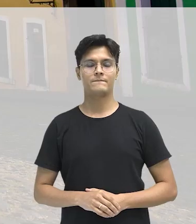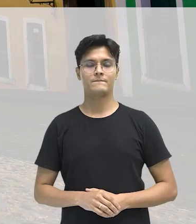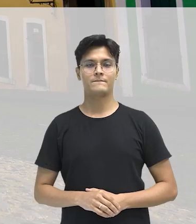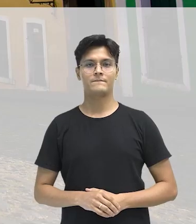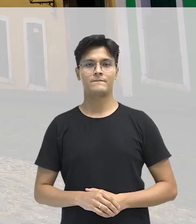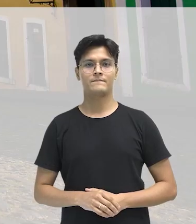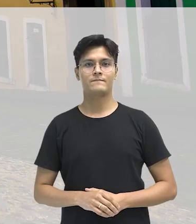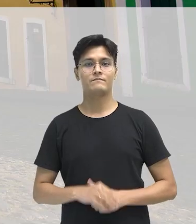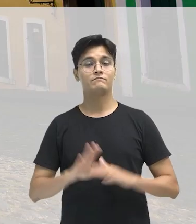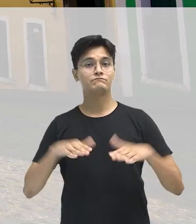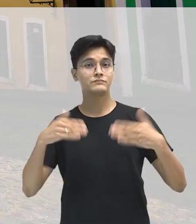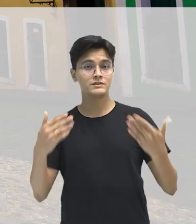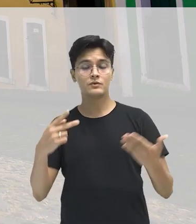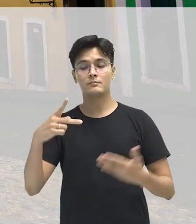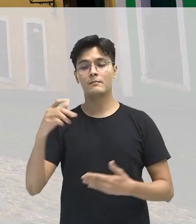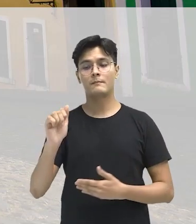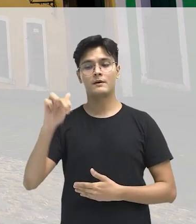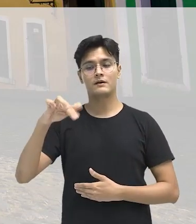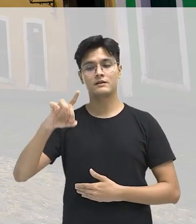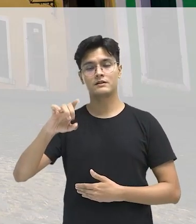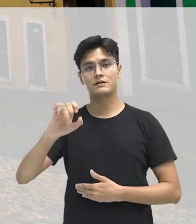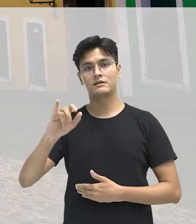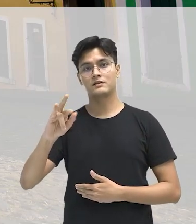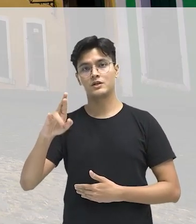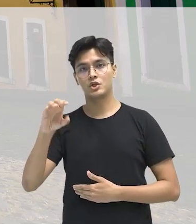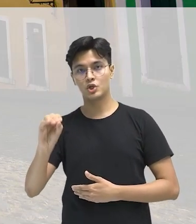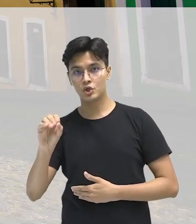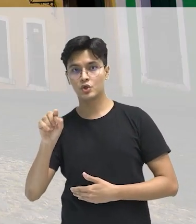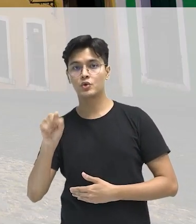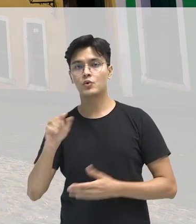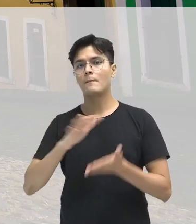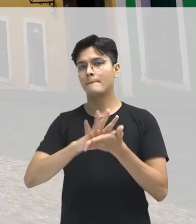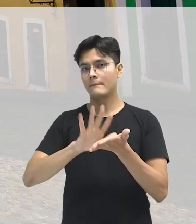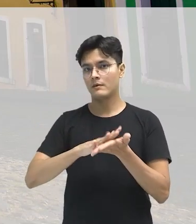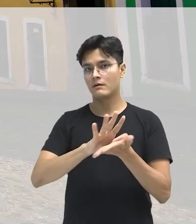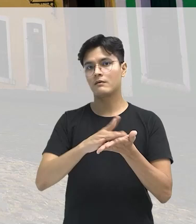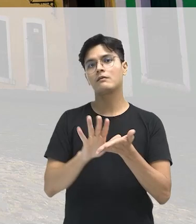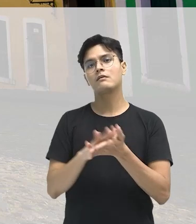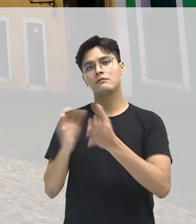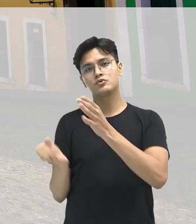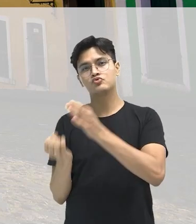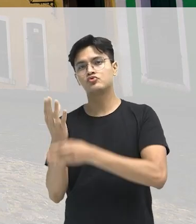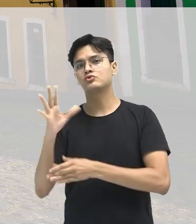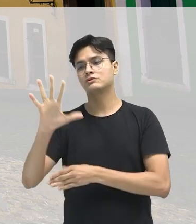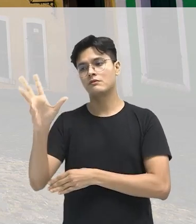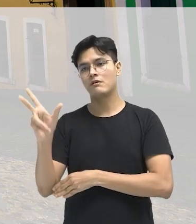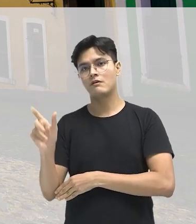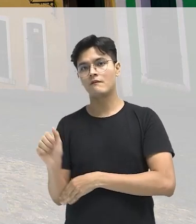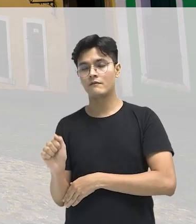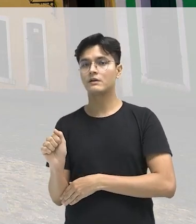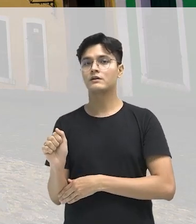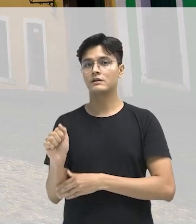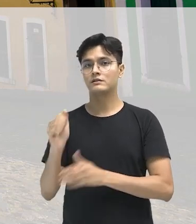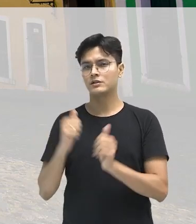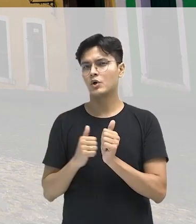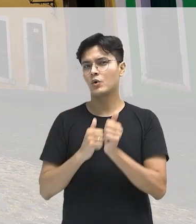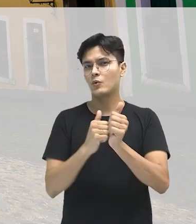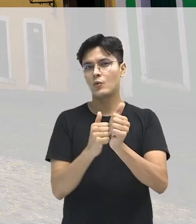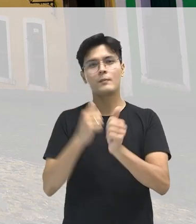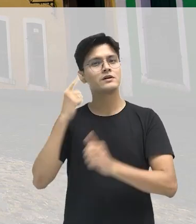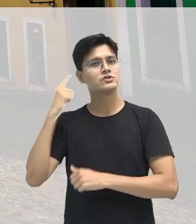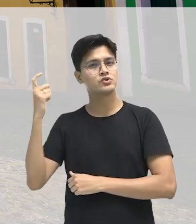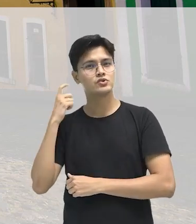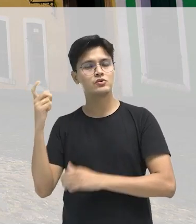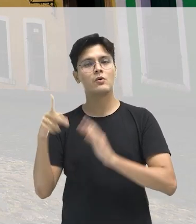Muito bem. O pandeiro ele é de origem africana e acompanha o som do cachixi. Então, é mais um